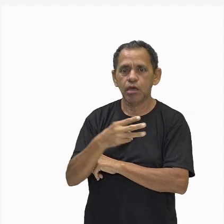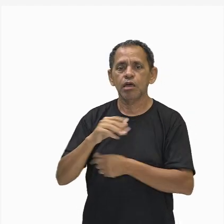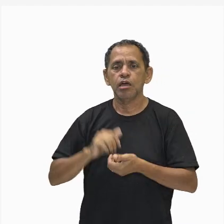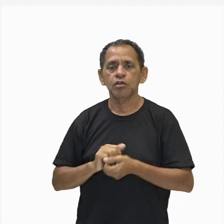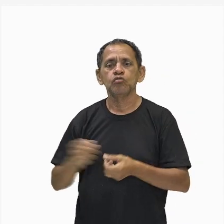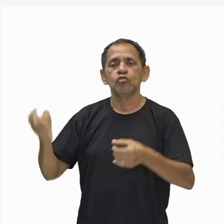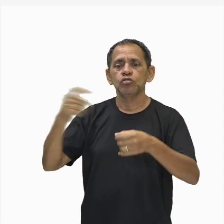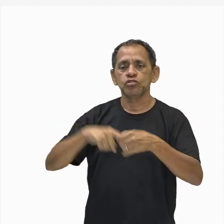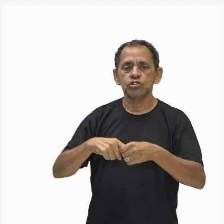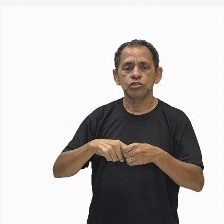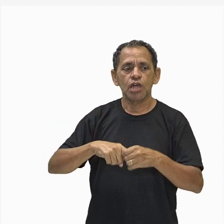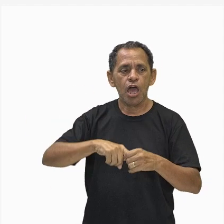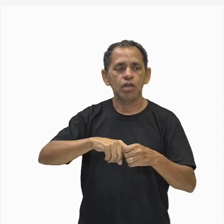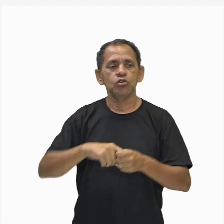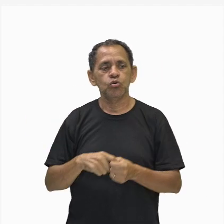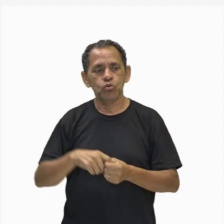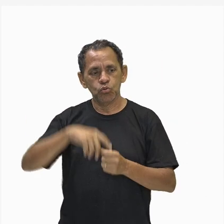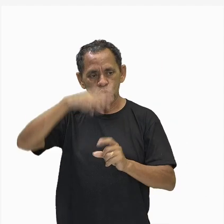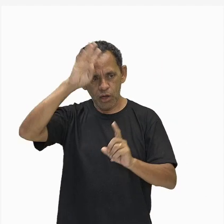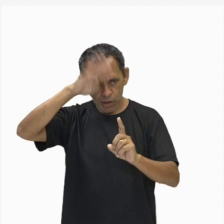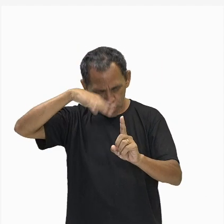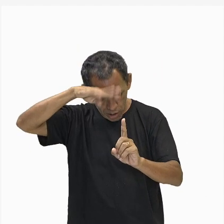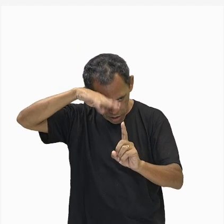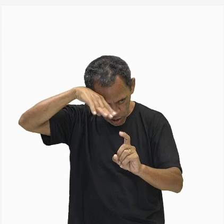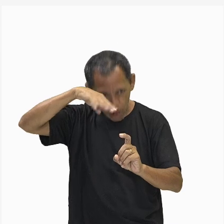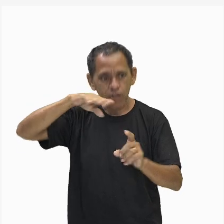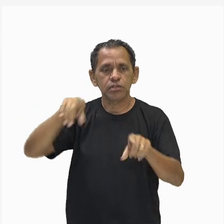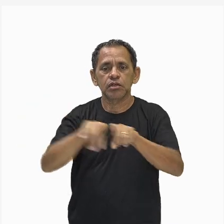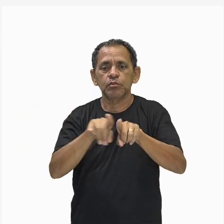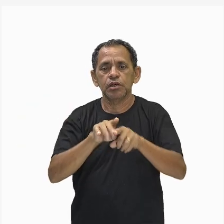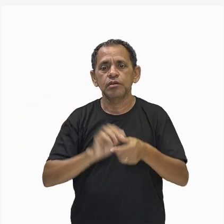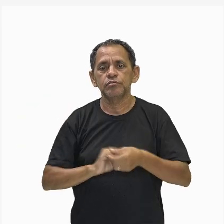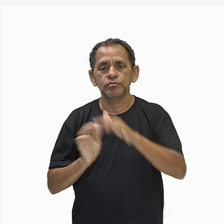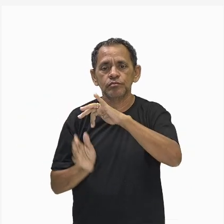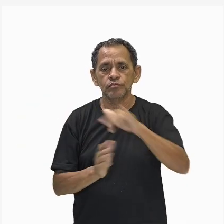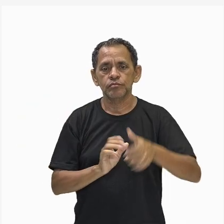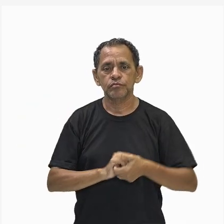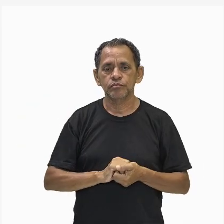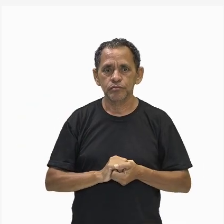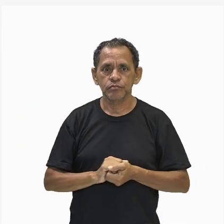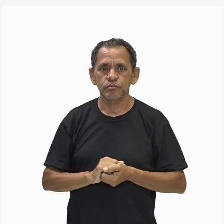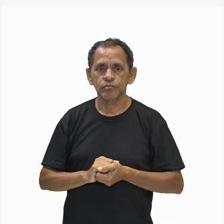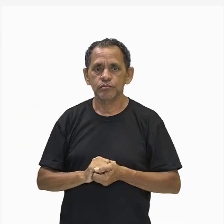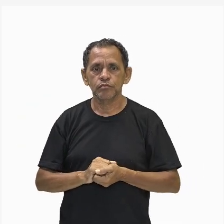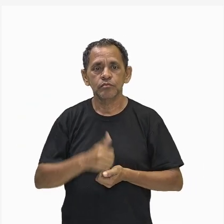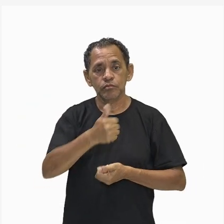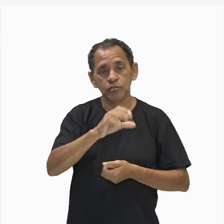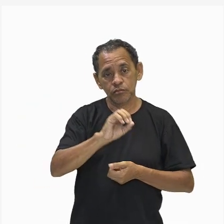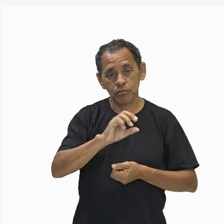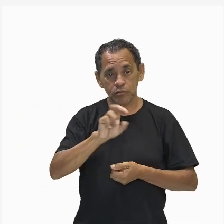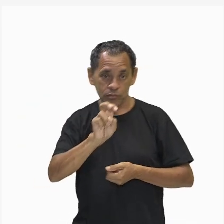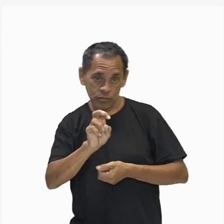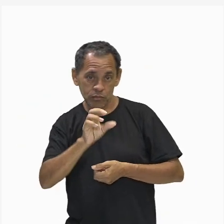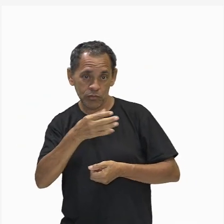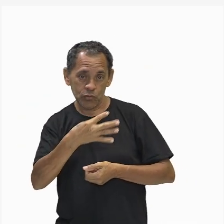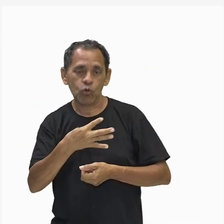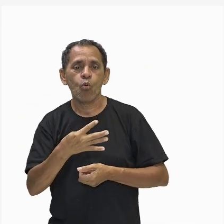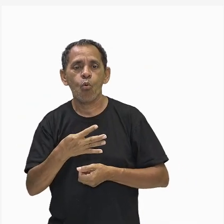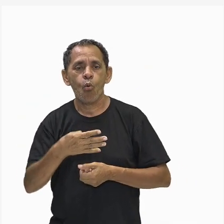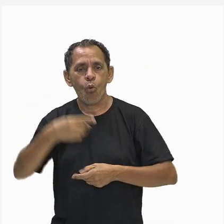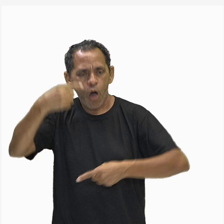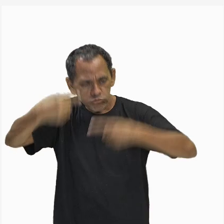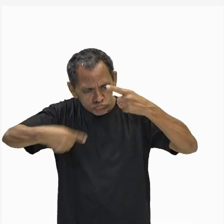então, cultuados. Vamos, então, olha só, em 1054, as disputas entre o Papa, que era